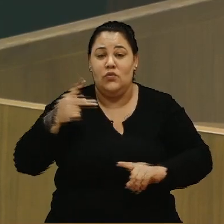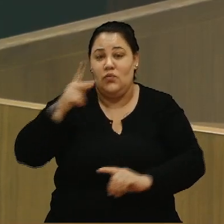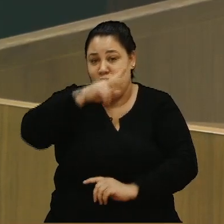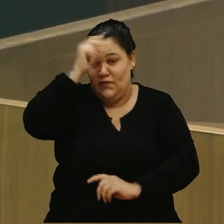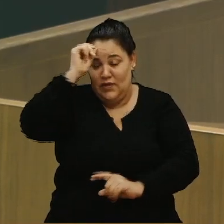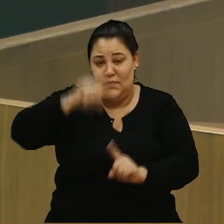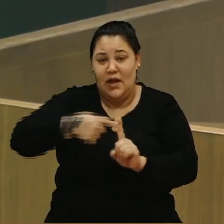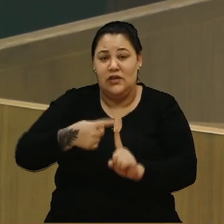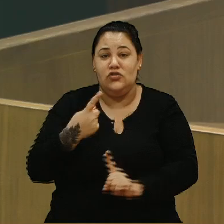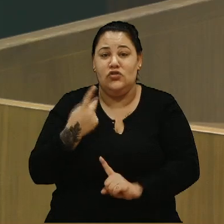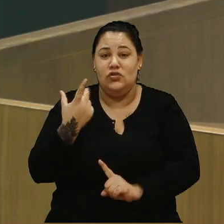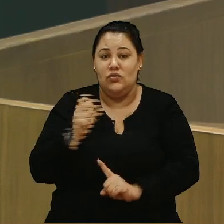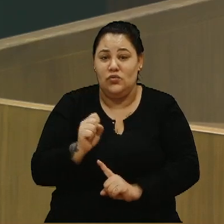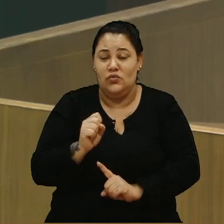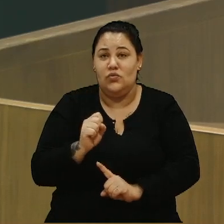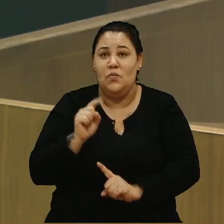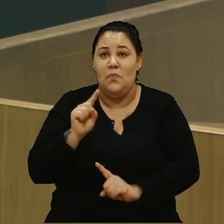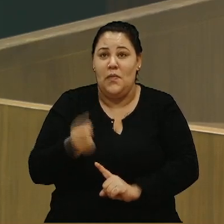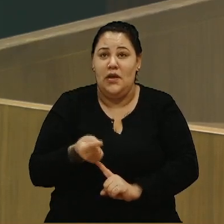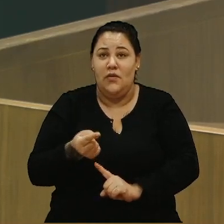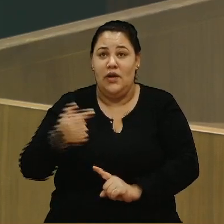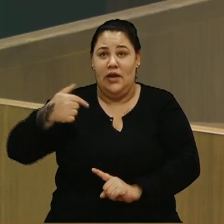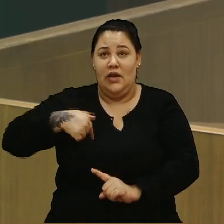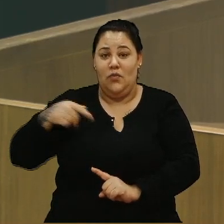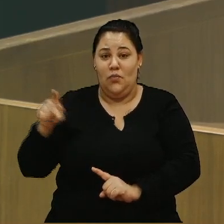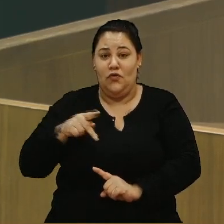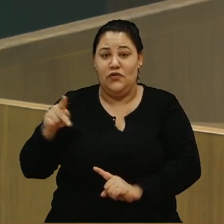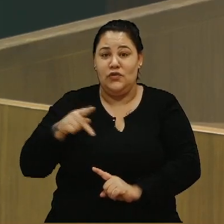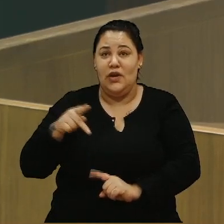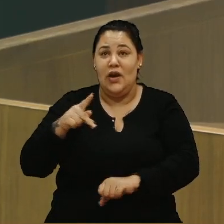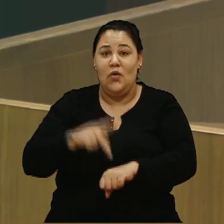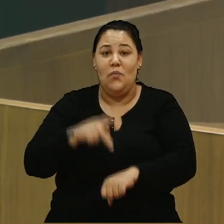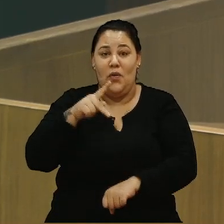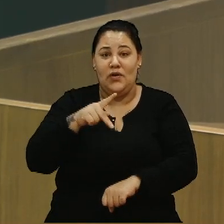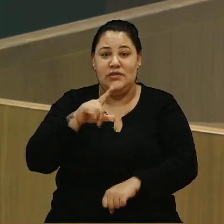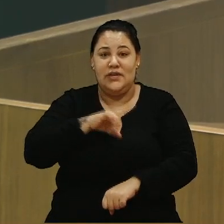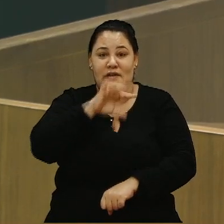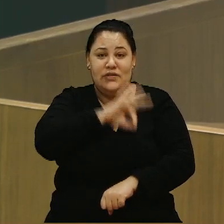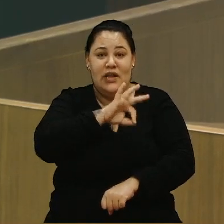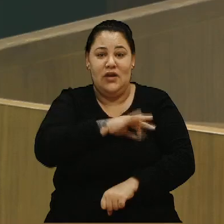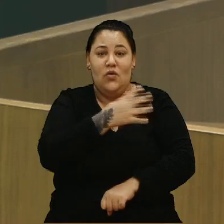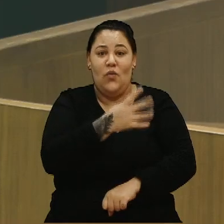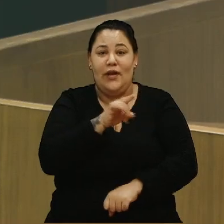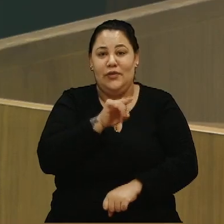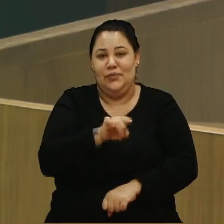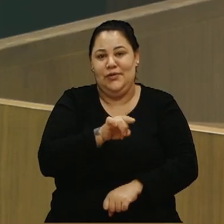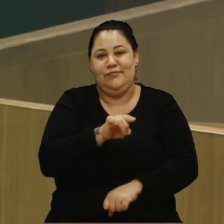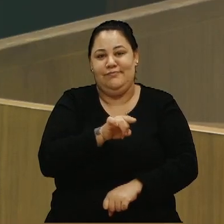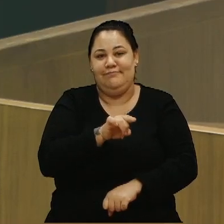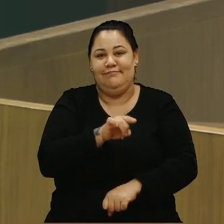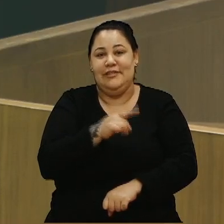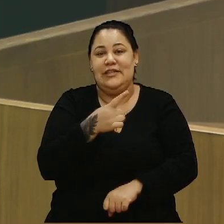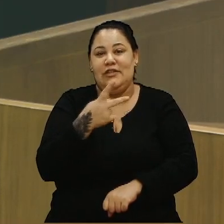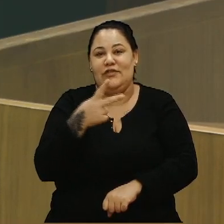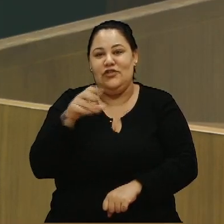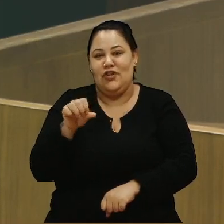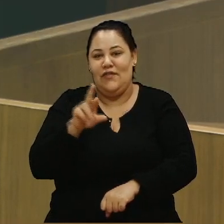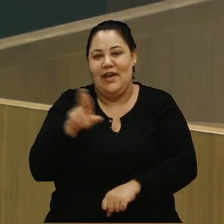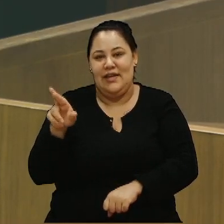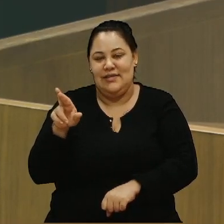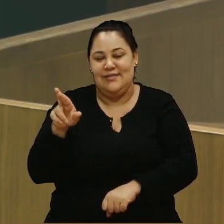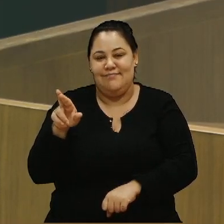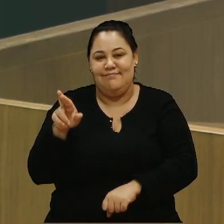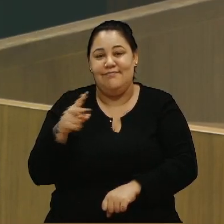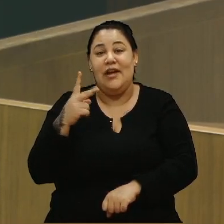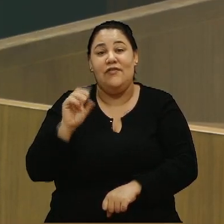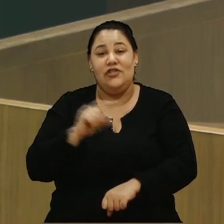Eu, professora G5, com pós-graduação, ganho R$4.129 com 9 centavos para 20 horas semanais.